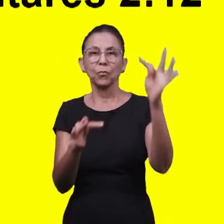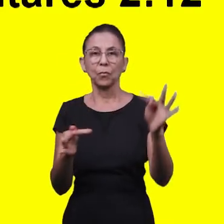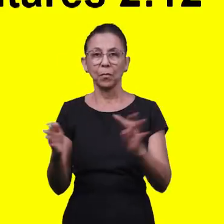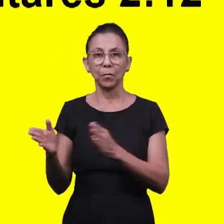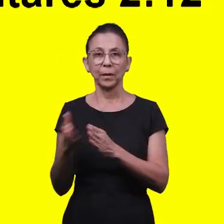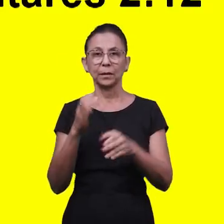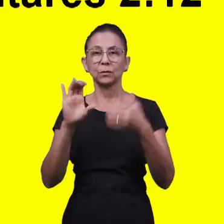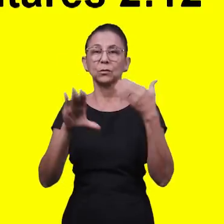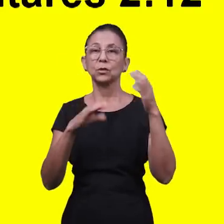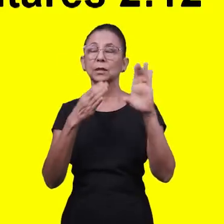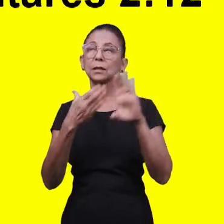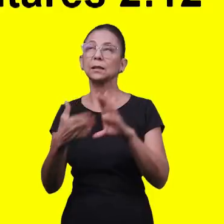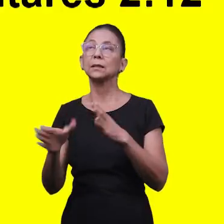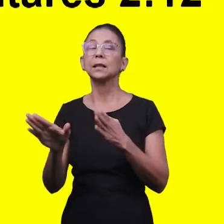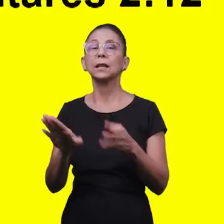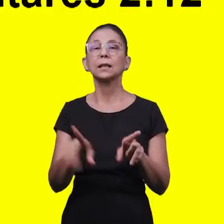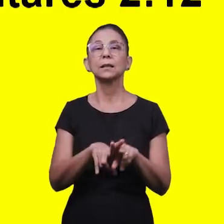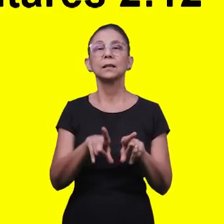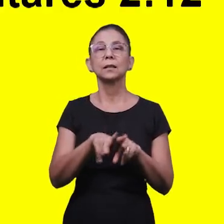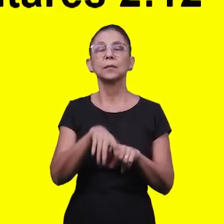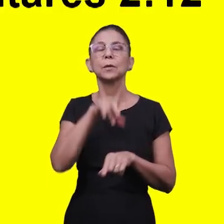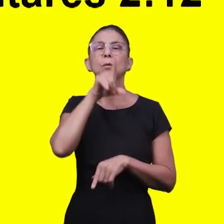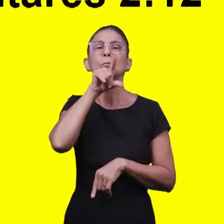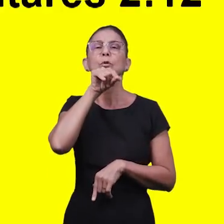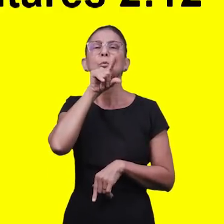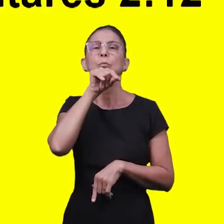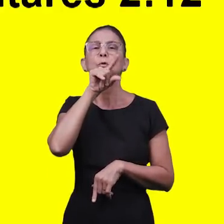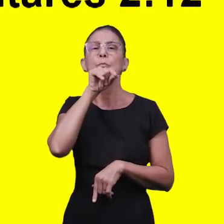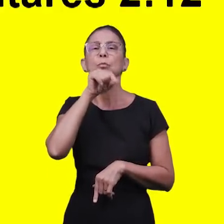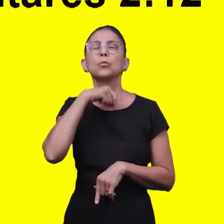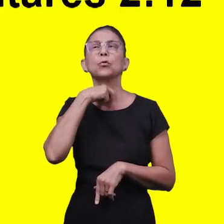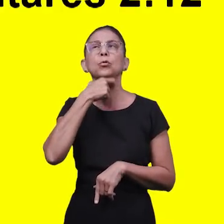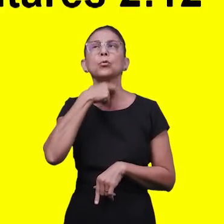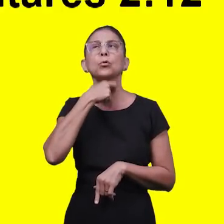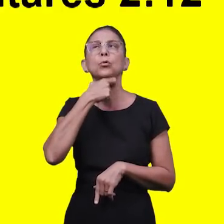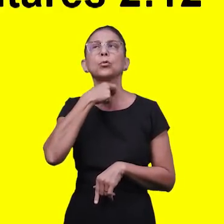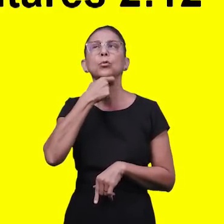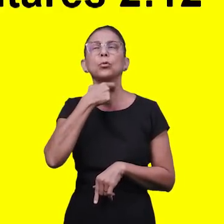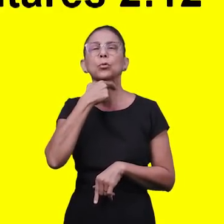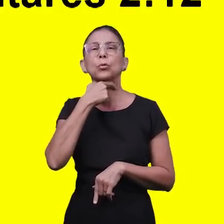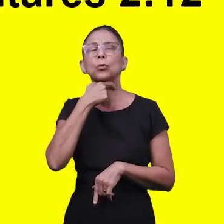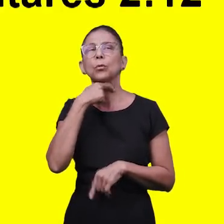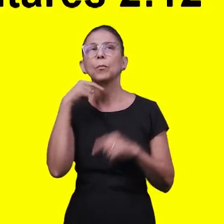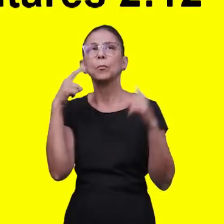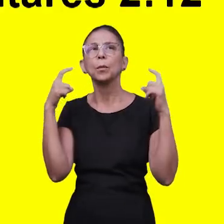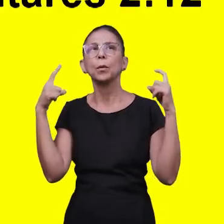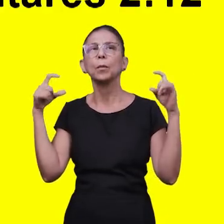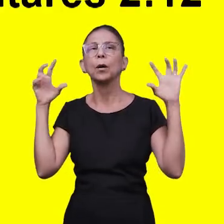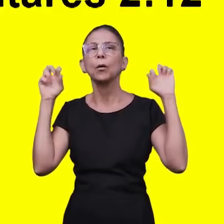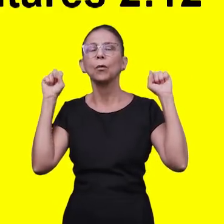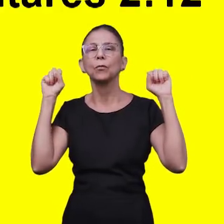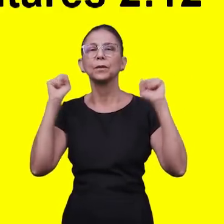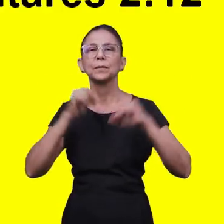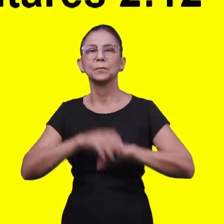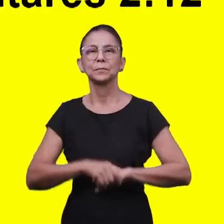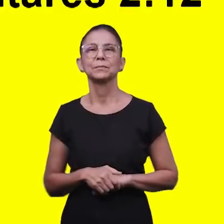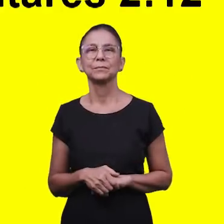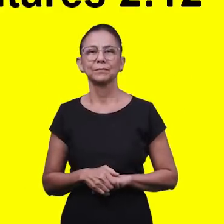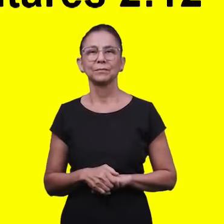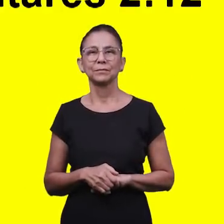chega e a voz da rola ouve-se em nossa terra. Livro de Cantares, capítulo 2, verso 12.